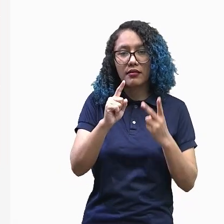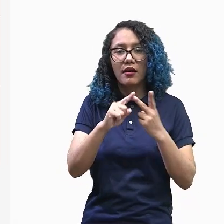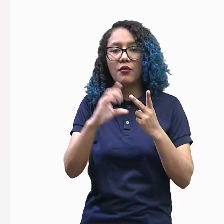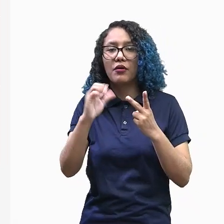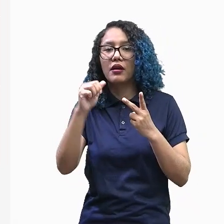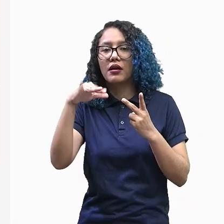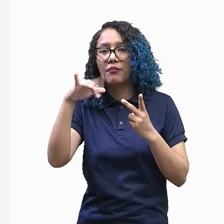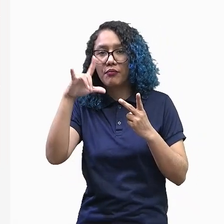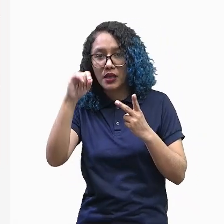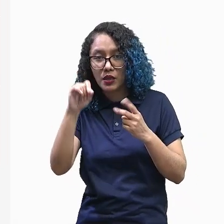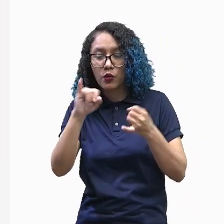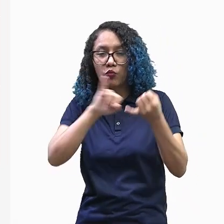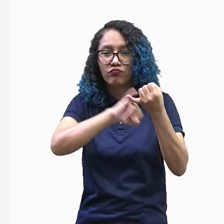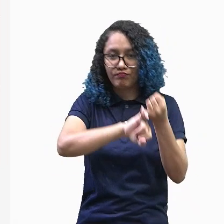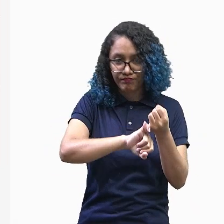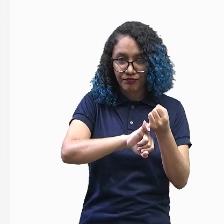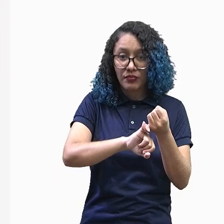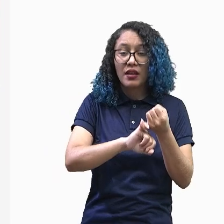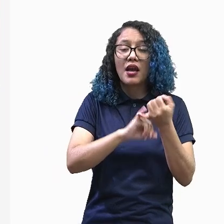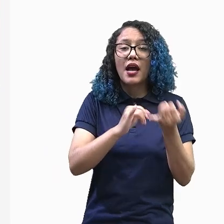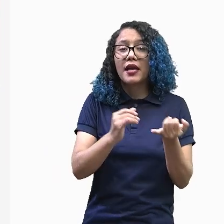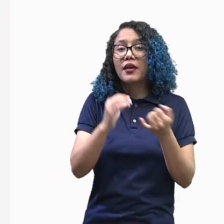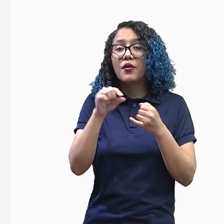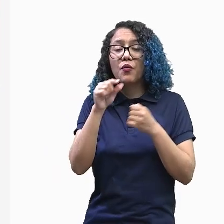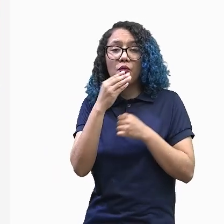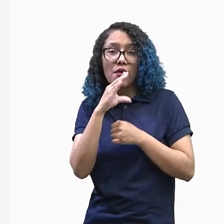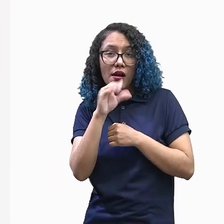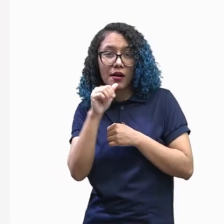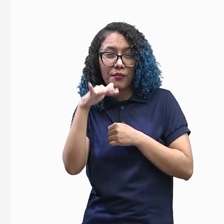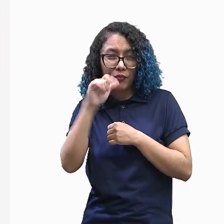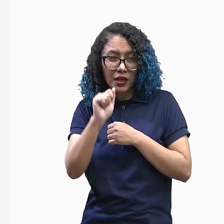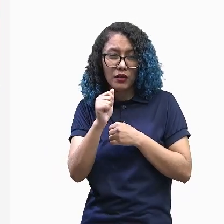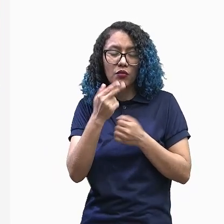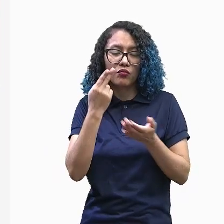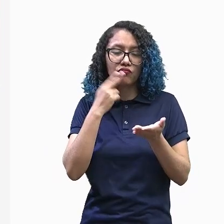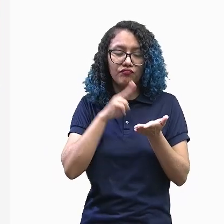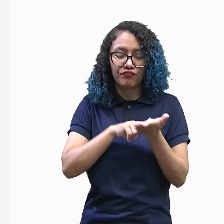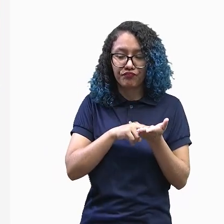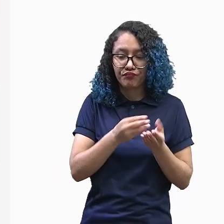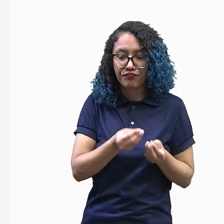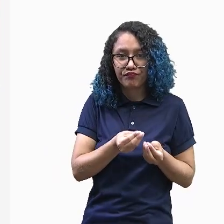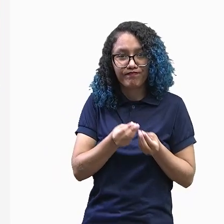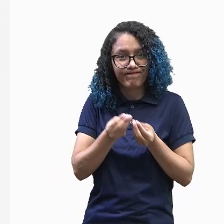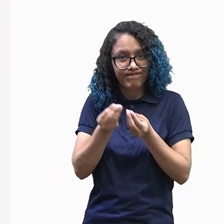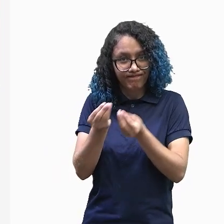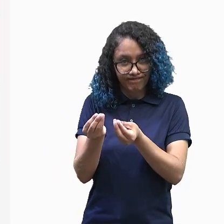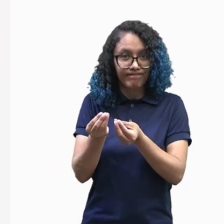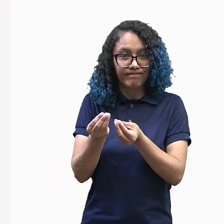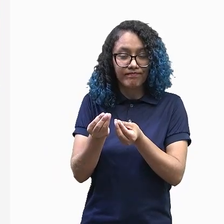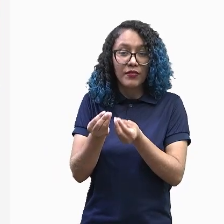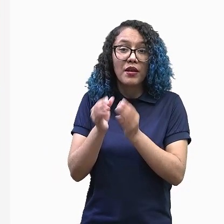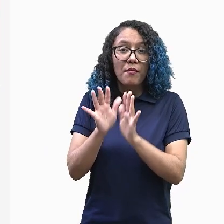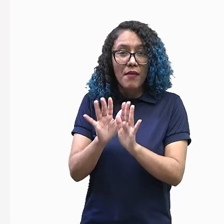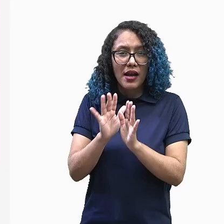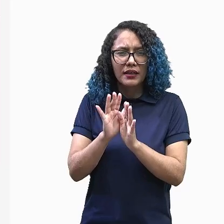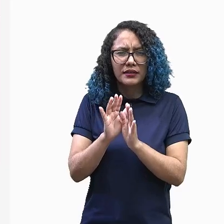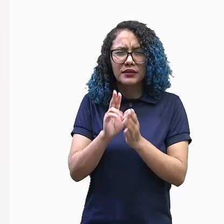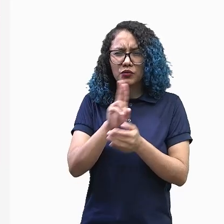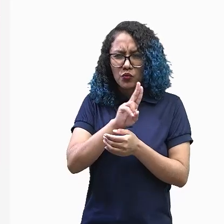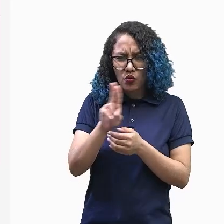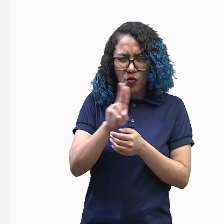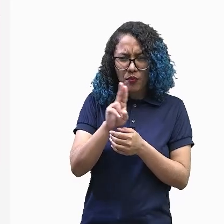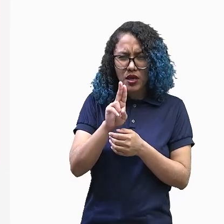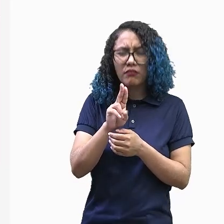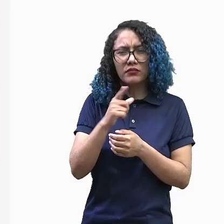carta anônima, mas na verdade não era anônima, porque o Vilela estava dizendo para ele ir à